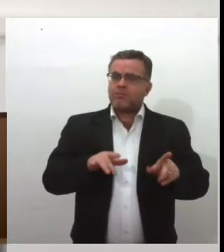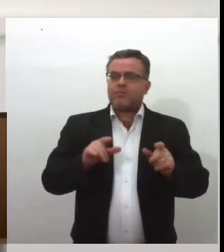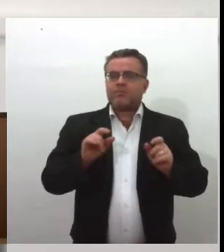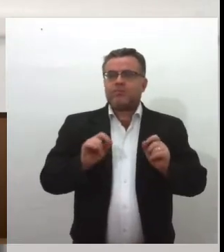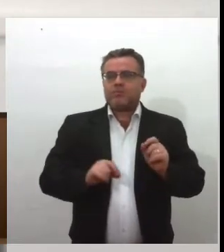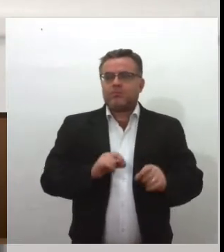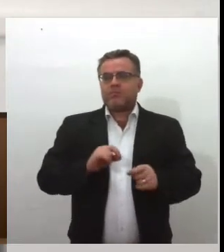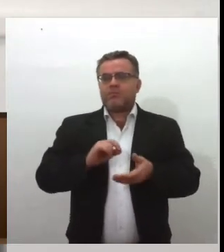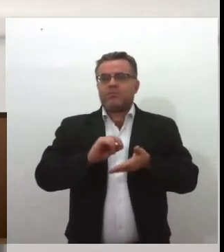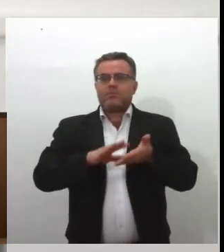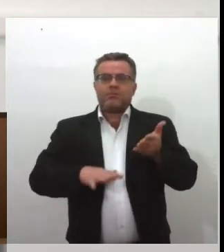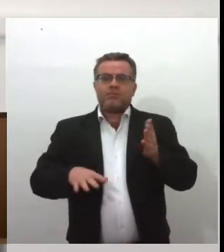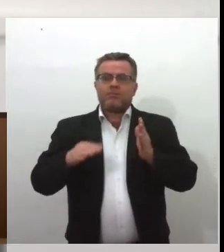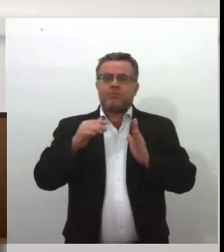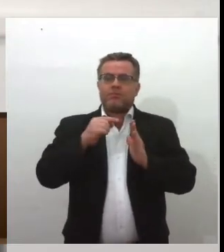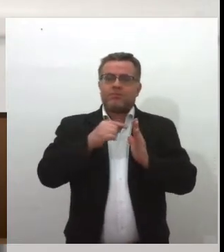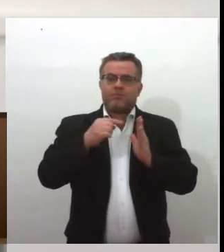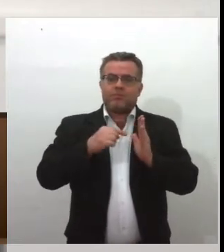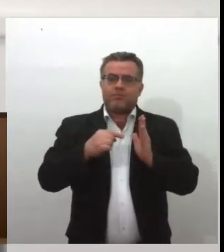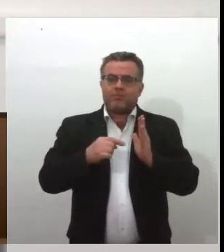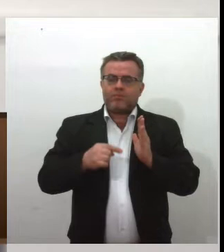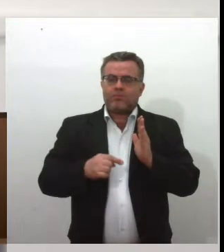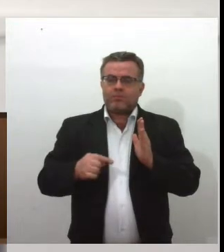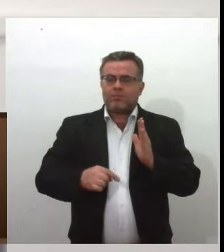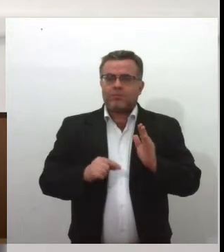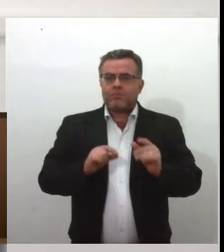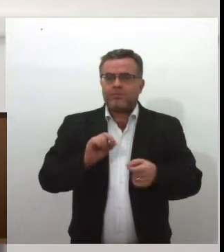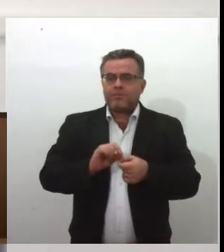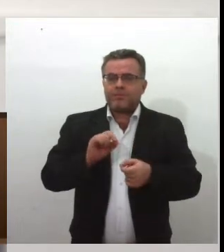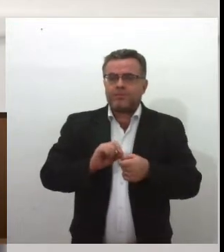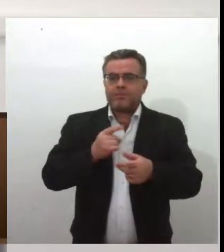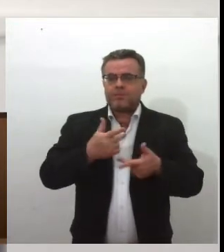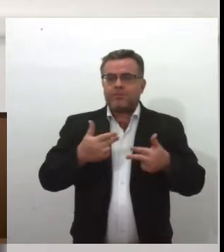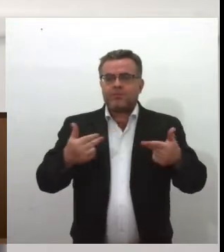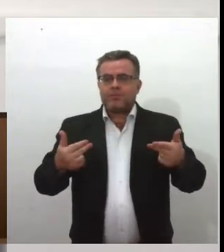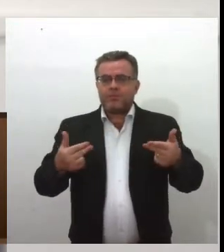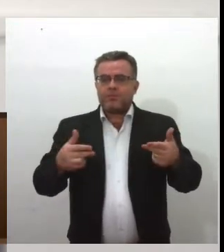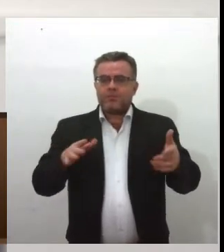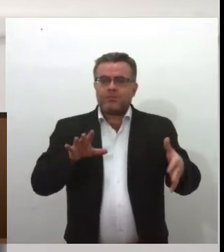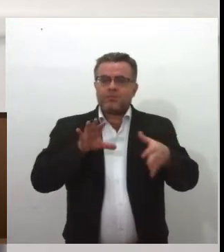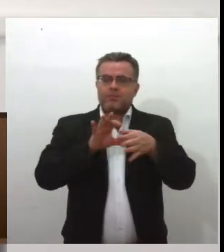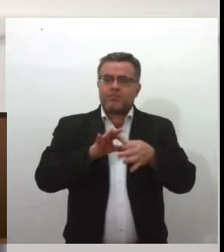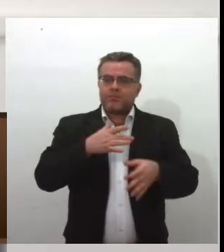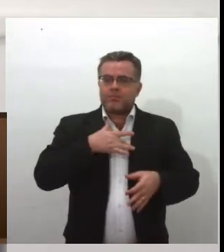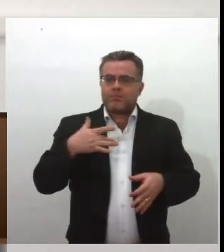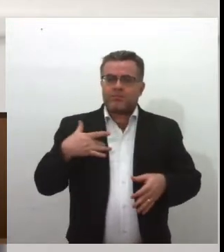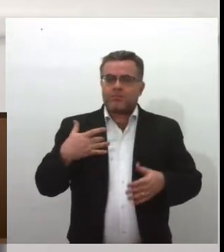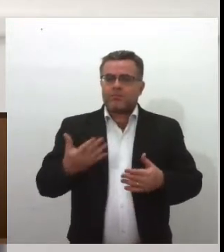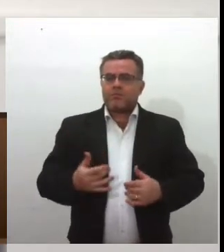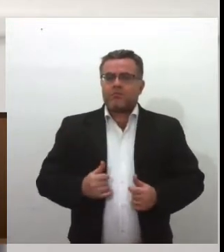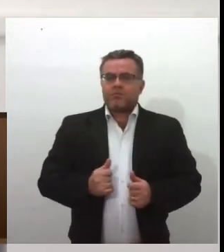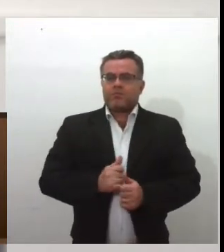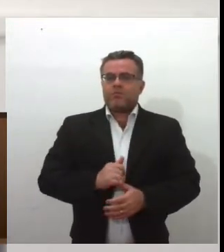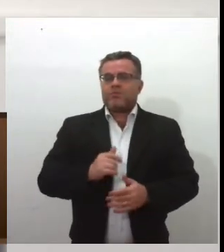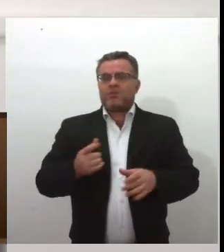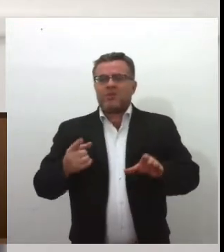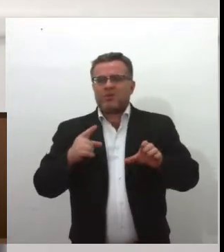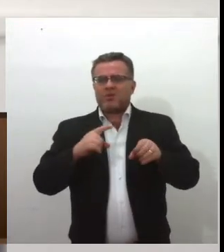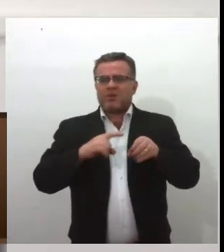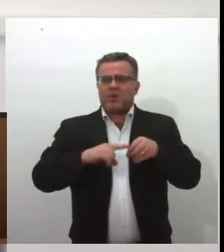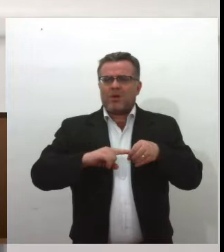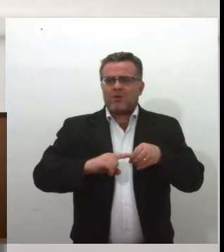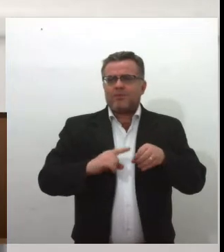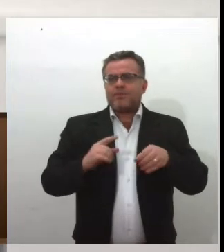atividades relacionadas às questões relacionadas à saúde, não especificamente sobre a próstata, mas aí a gente